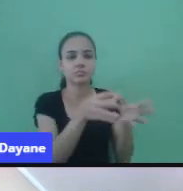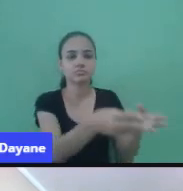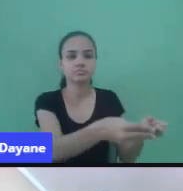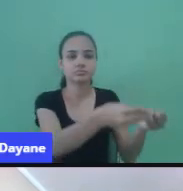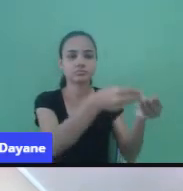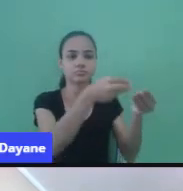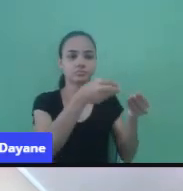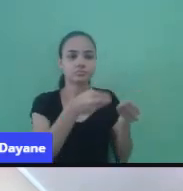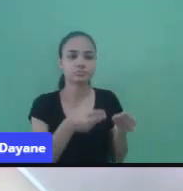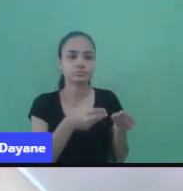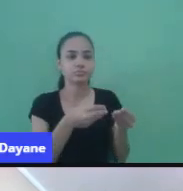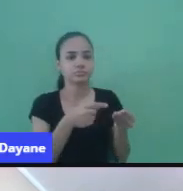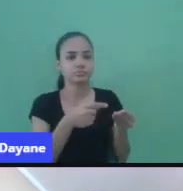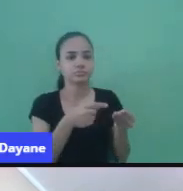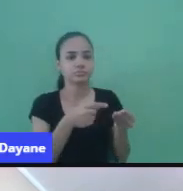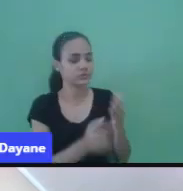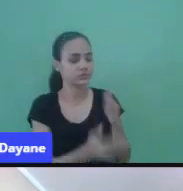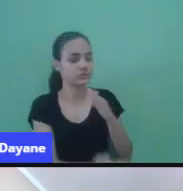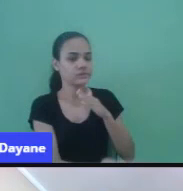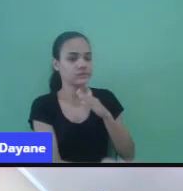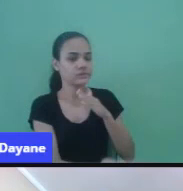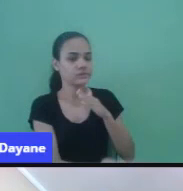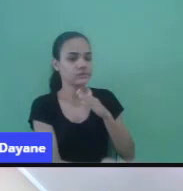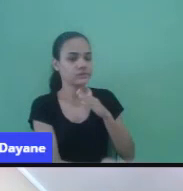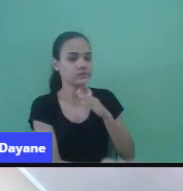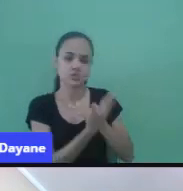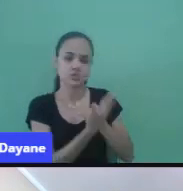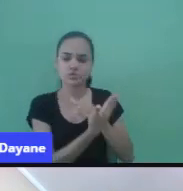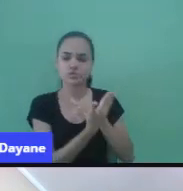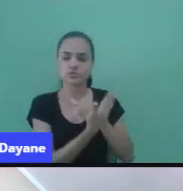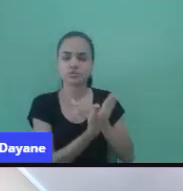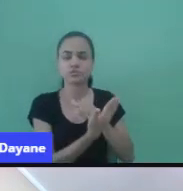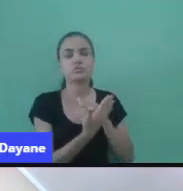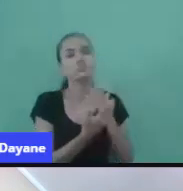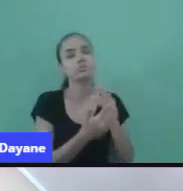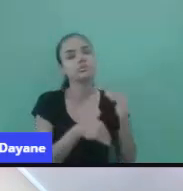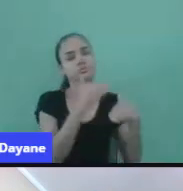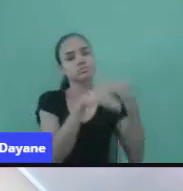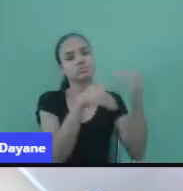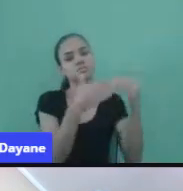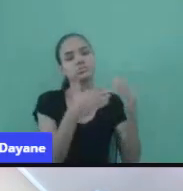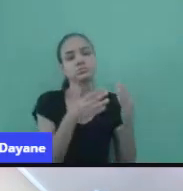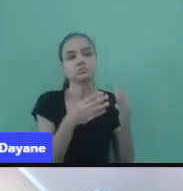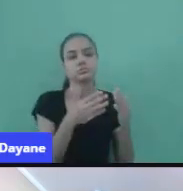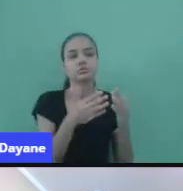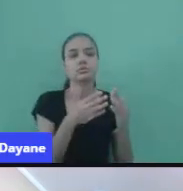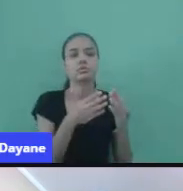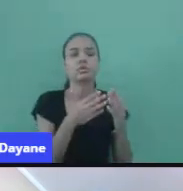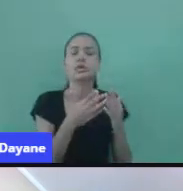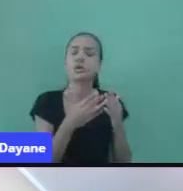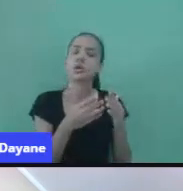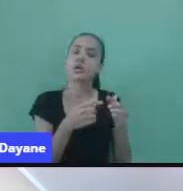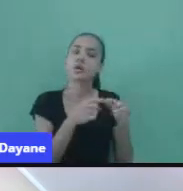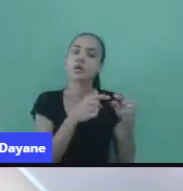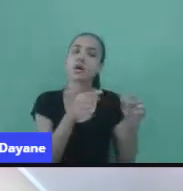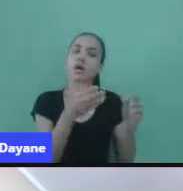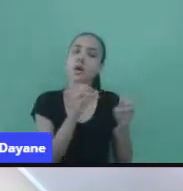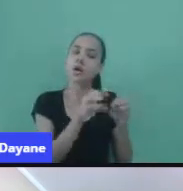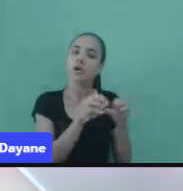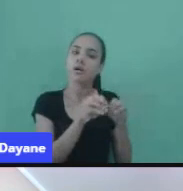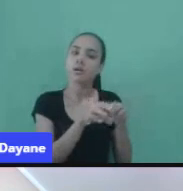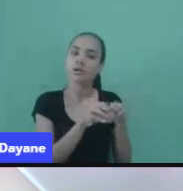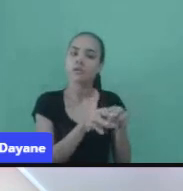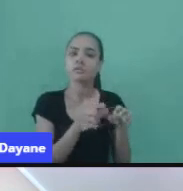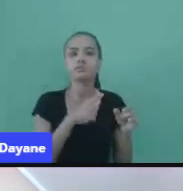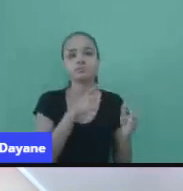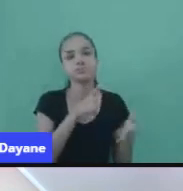enfim, desenvolver. Vocês podem ver que aí a gente fez uma aba de ensino escolar, estamos divididos mais ou menos por os ensinos. Vou